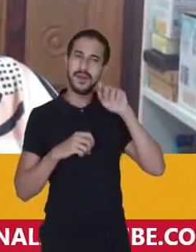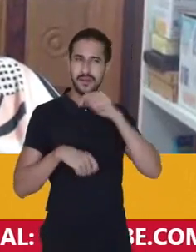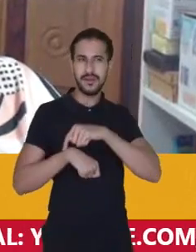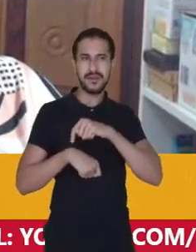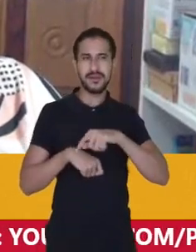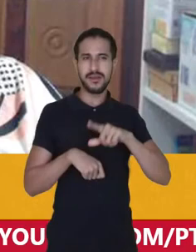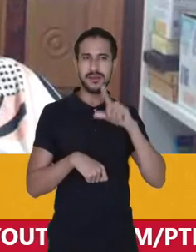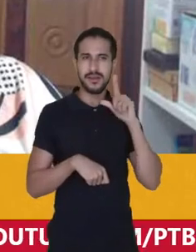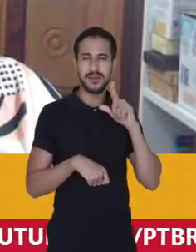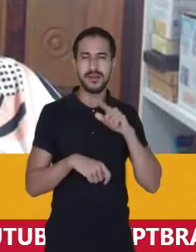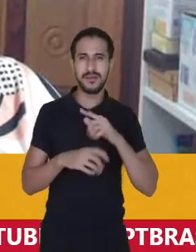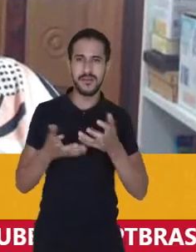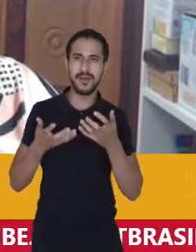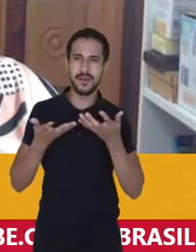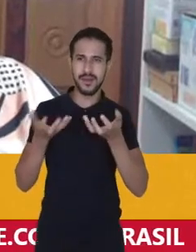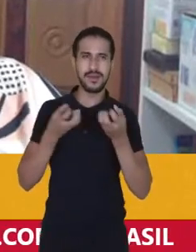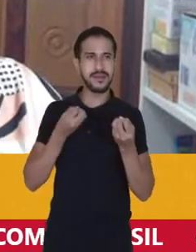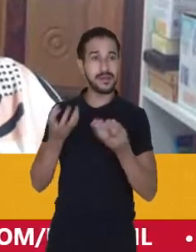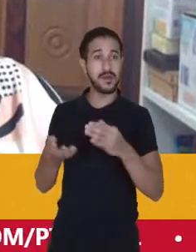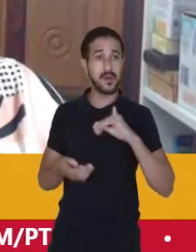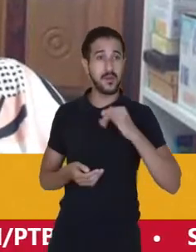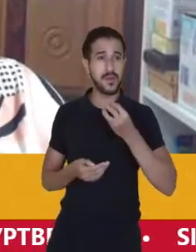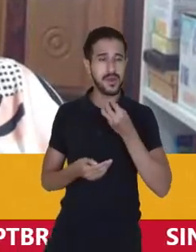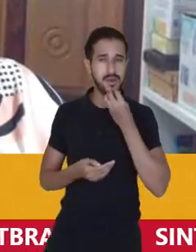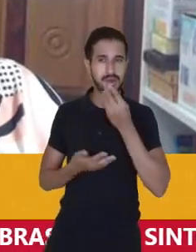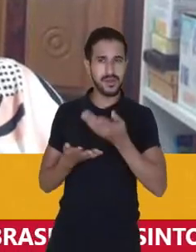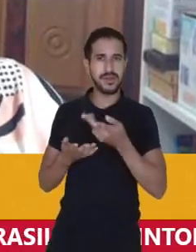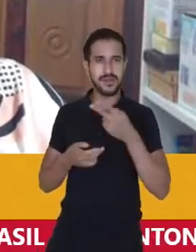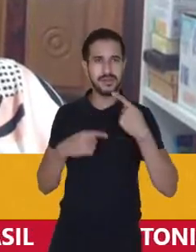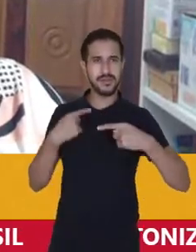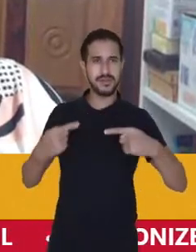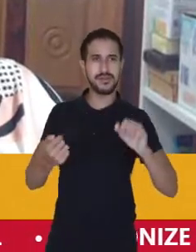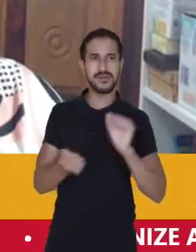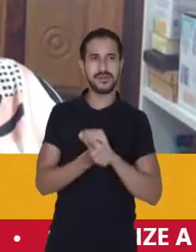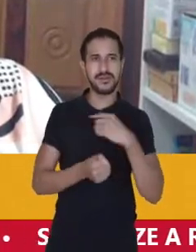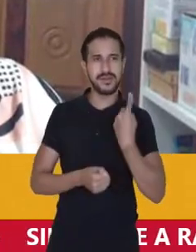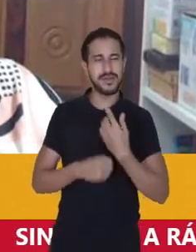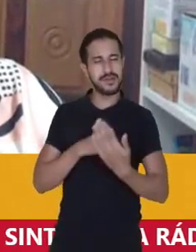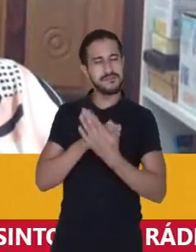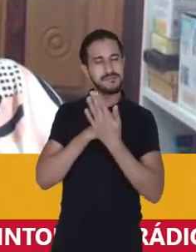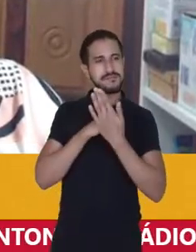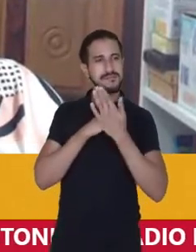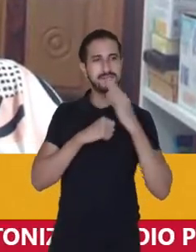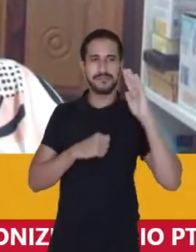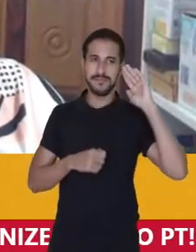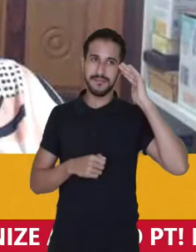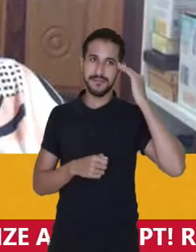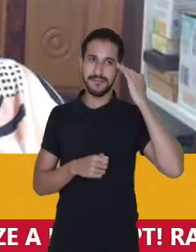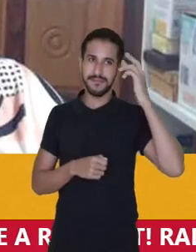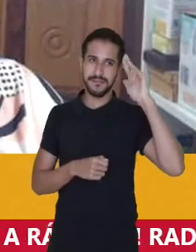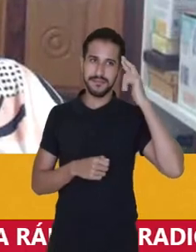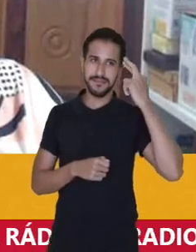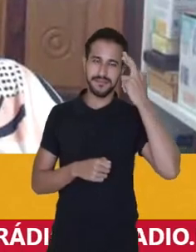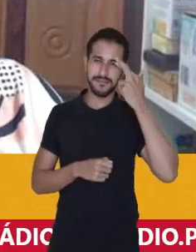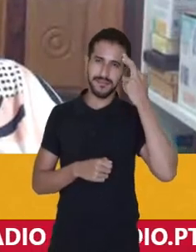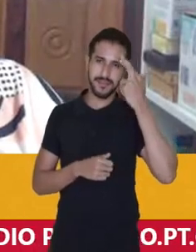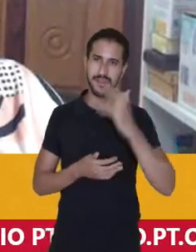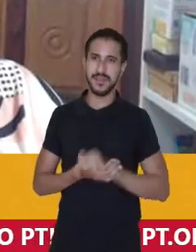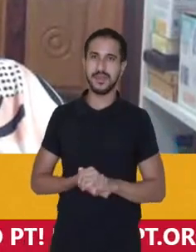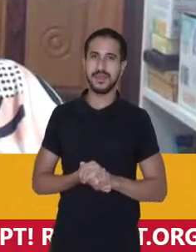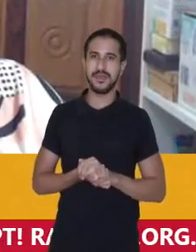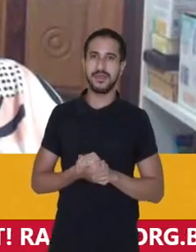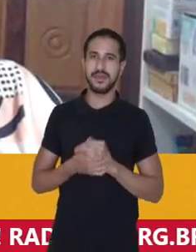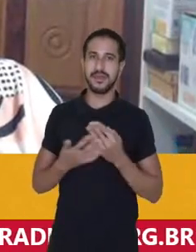momento, então eu queria te dar essa oportunidade de você discutir conosco, nos ajudar a refletir. Bom,